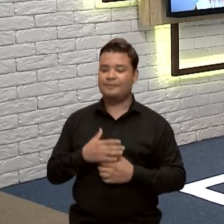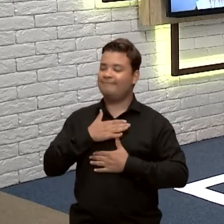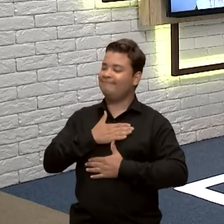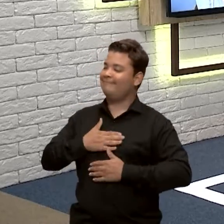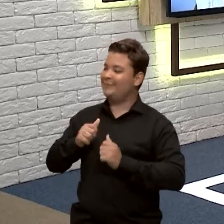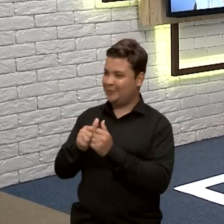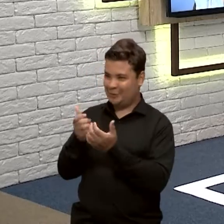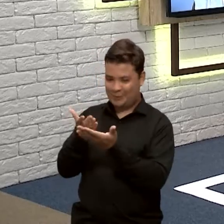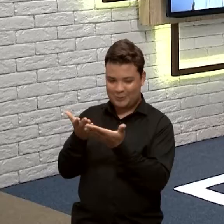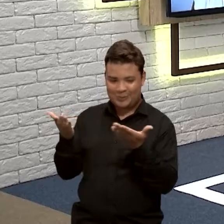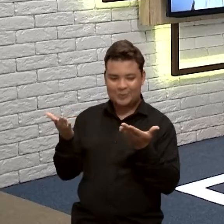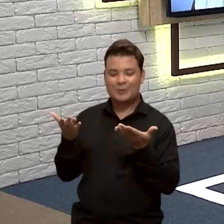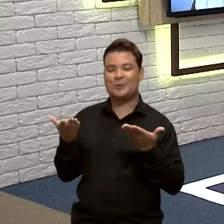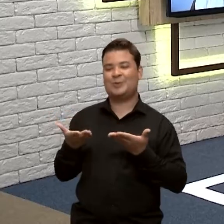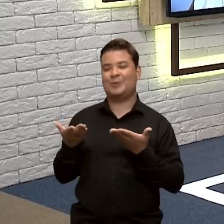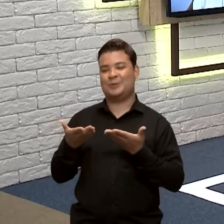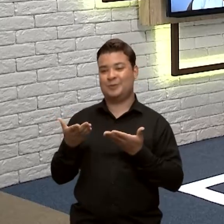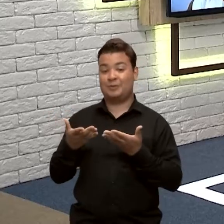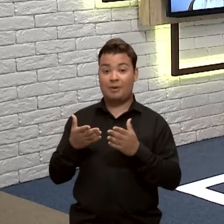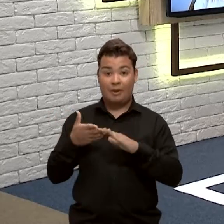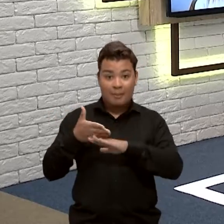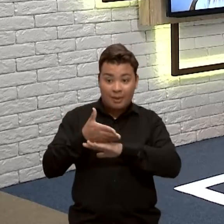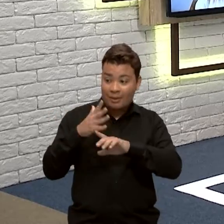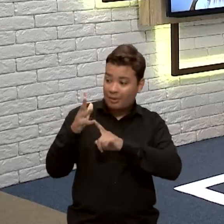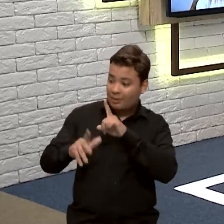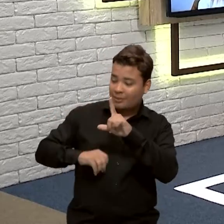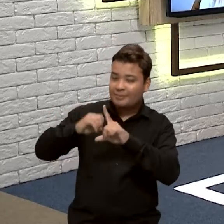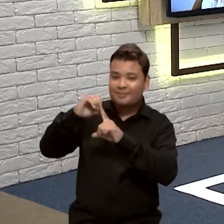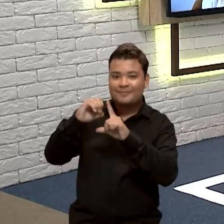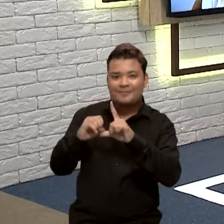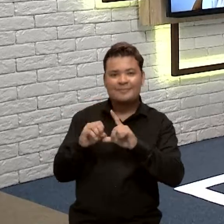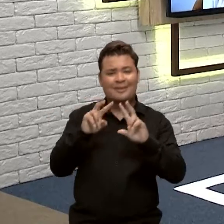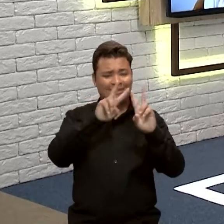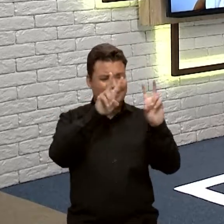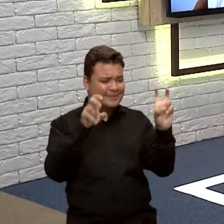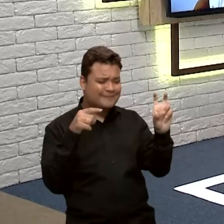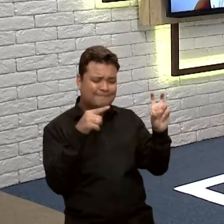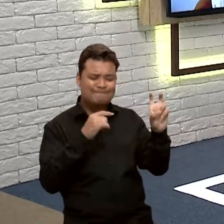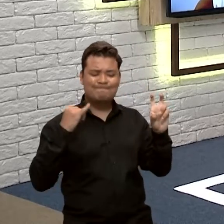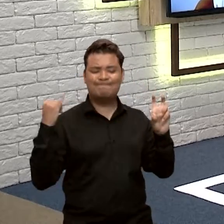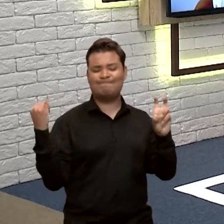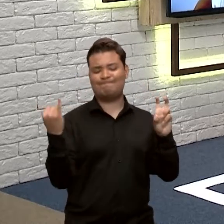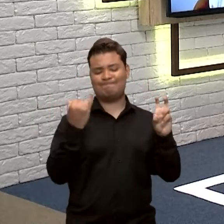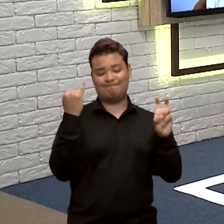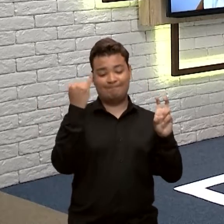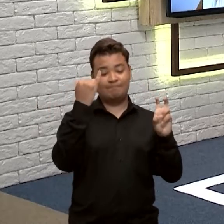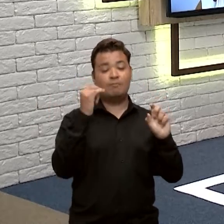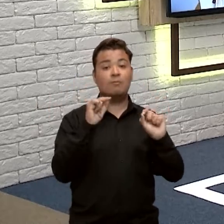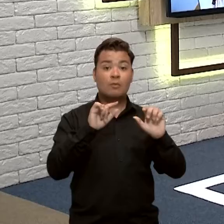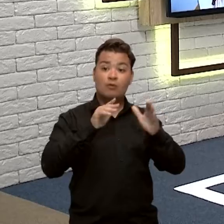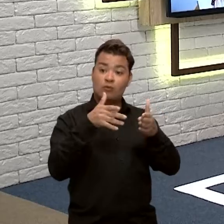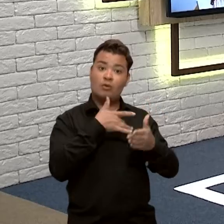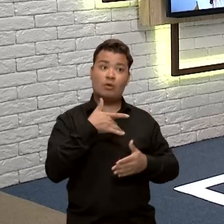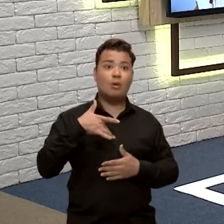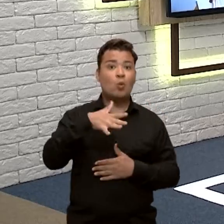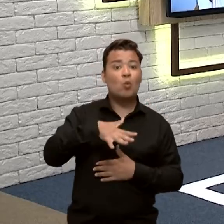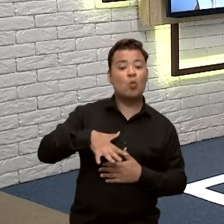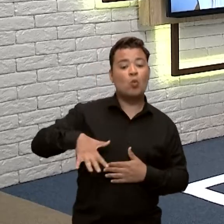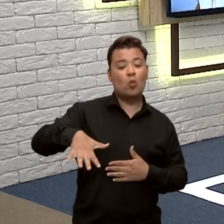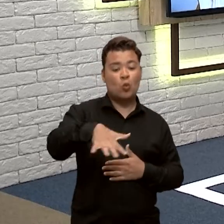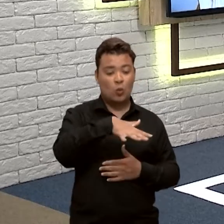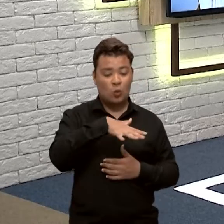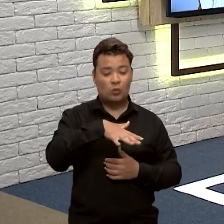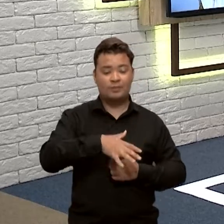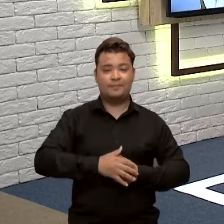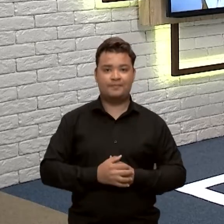todo meu, Camila, participar aqui do Mundo UFG para falar de um tema tão importante para a saúde de todos. E